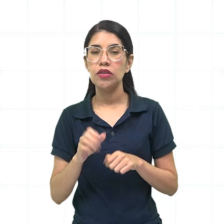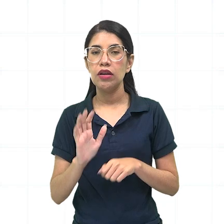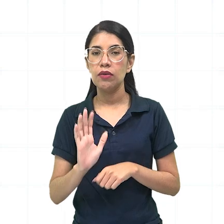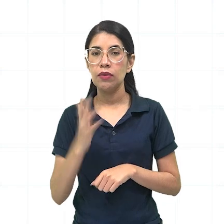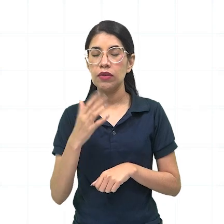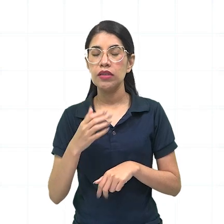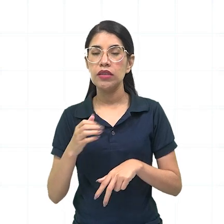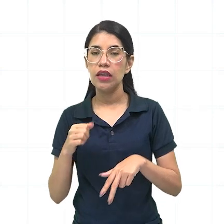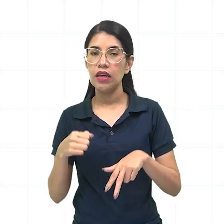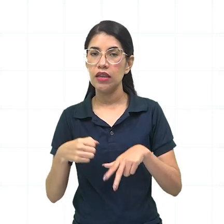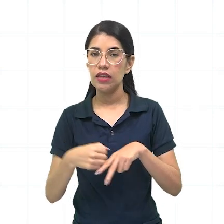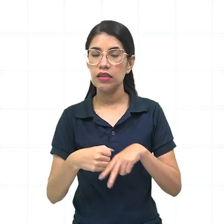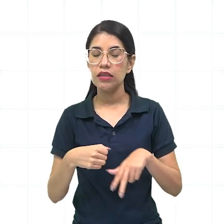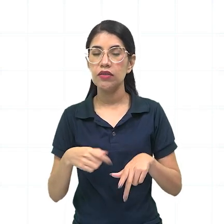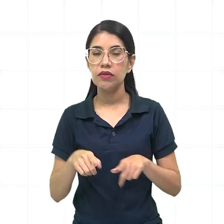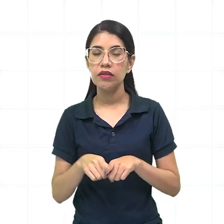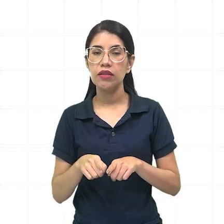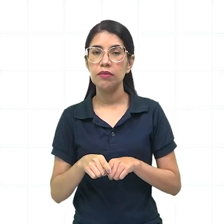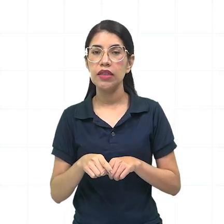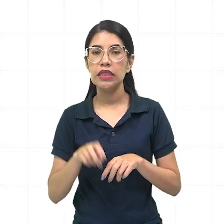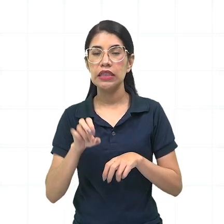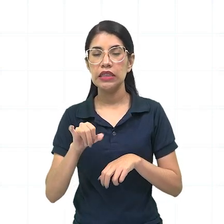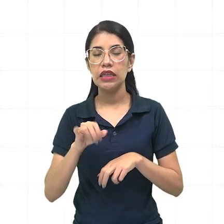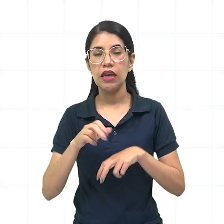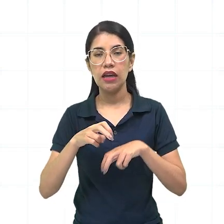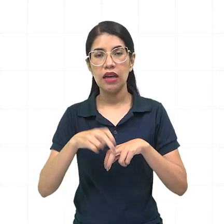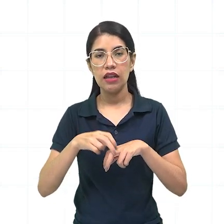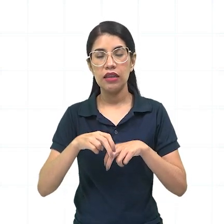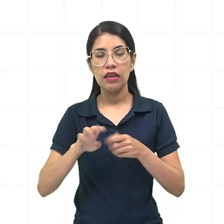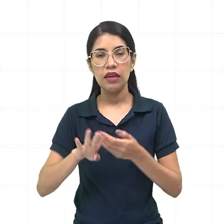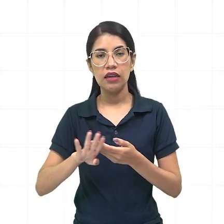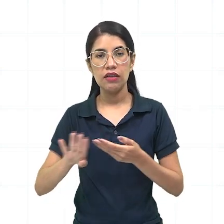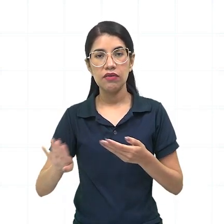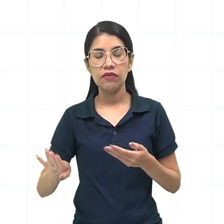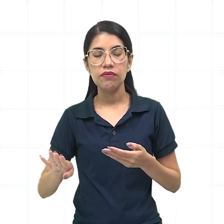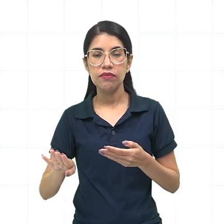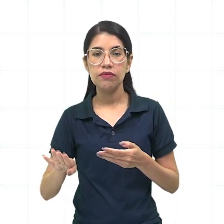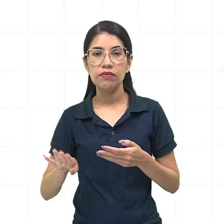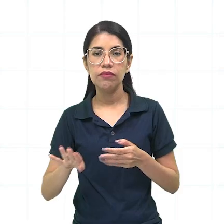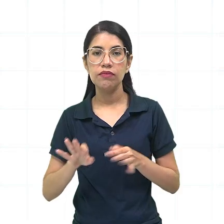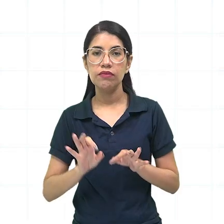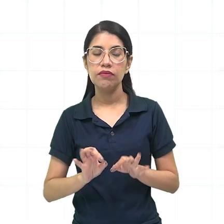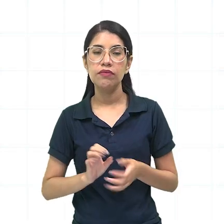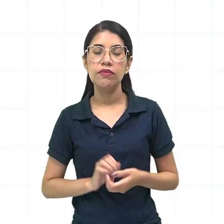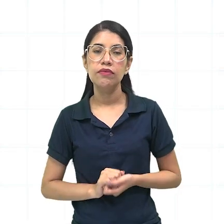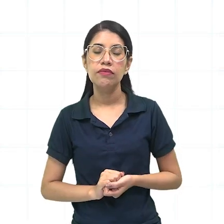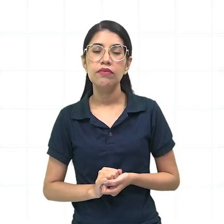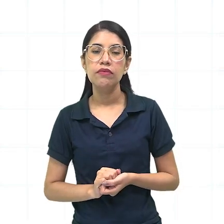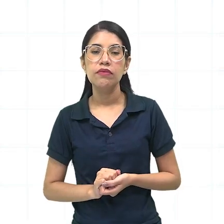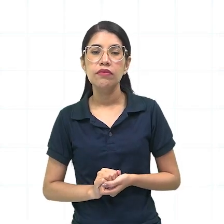lesões. Afasta a mesa, afasta a cadeira, qualquer coisa que possa machucar essa pessoa.